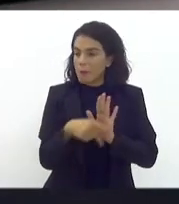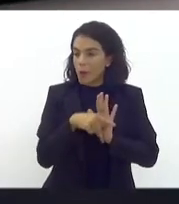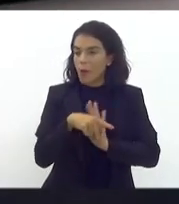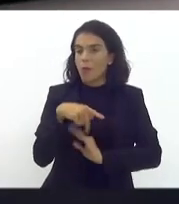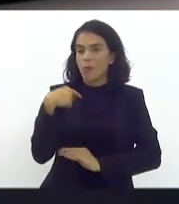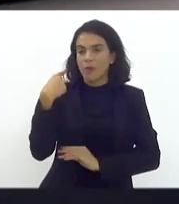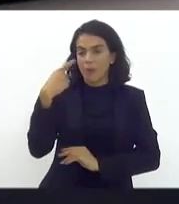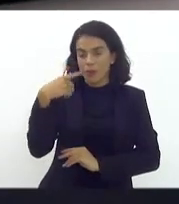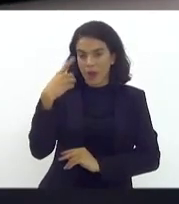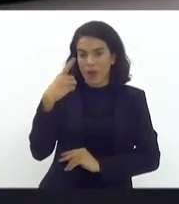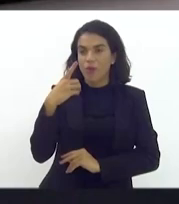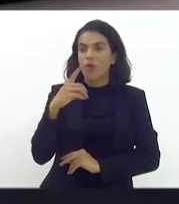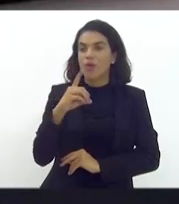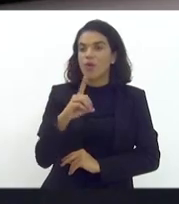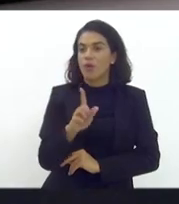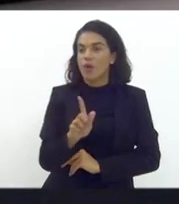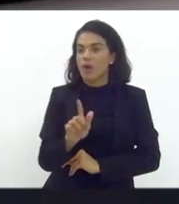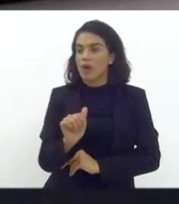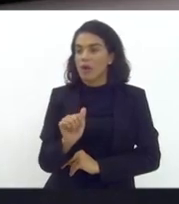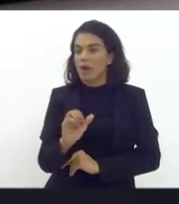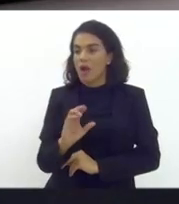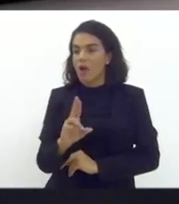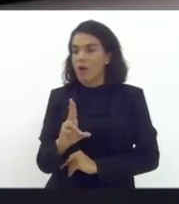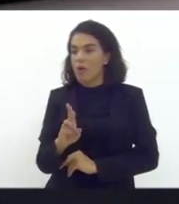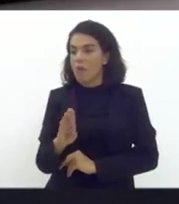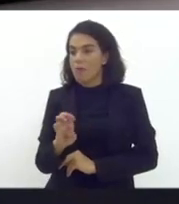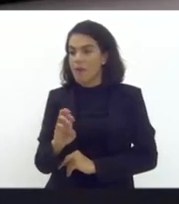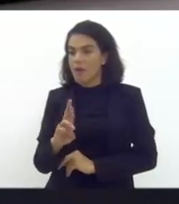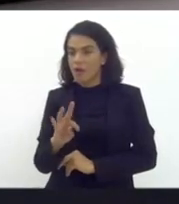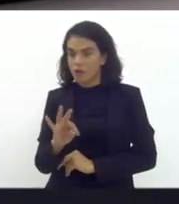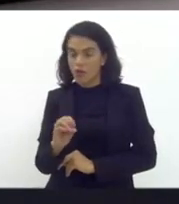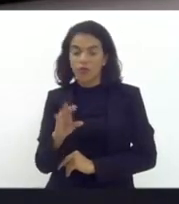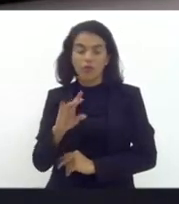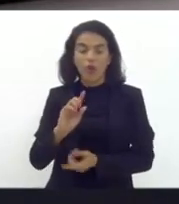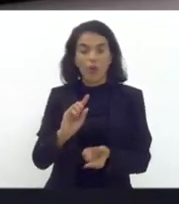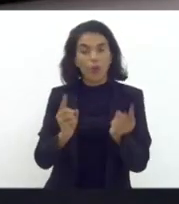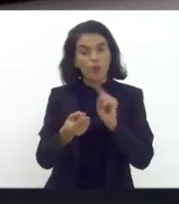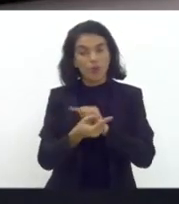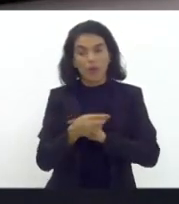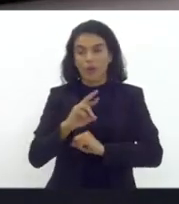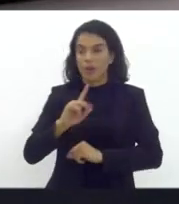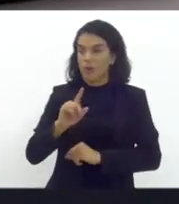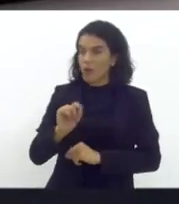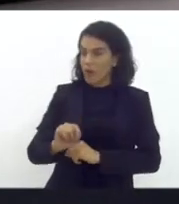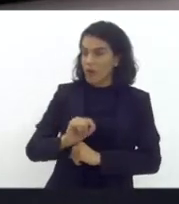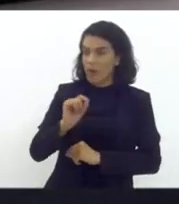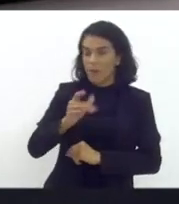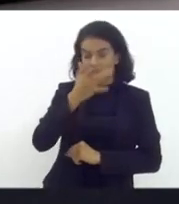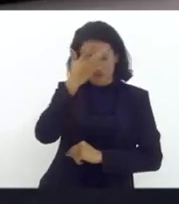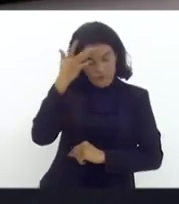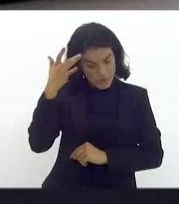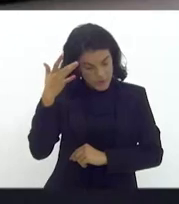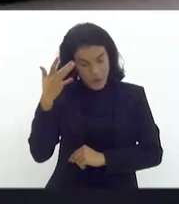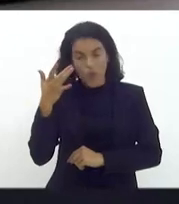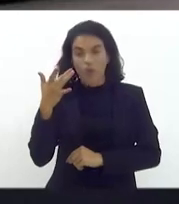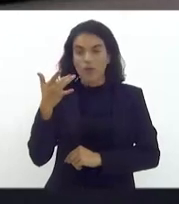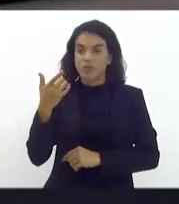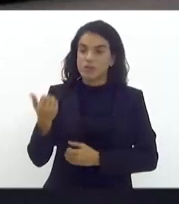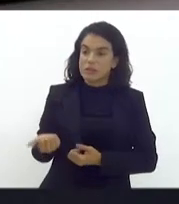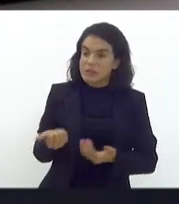Gualberto nós não queremos retirar poder de mulher o contrário é colocar para as pessoas os seus devidos